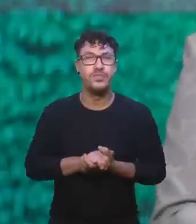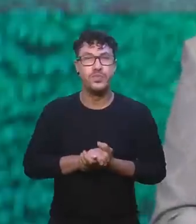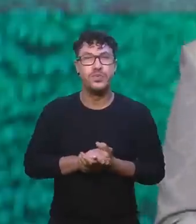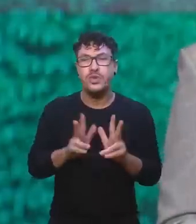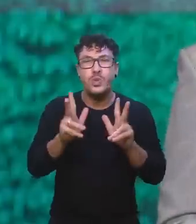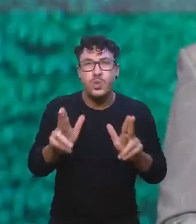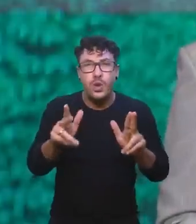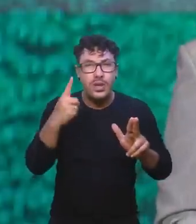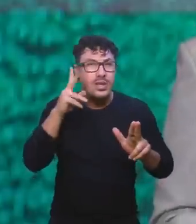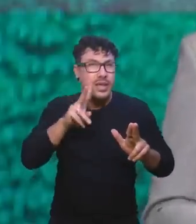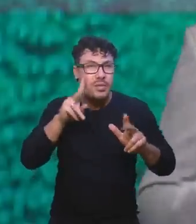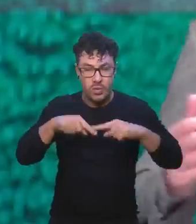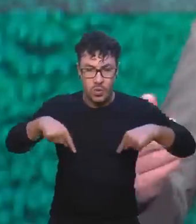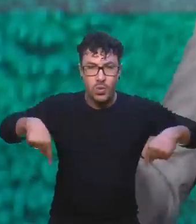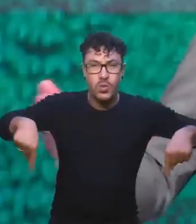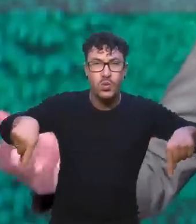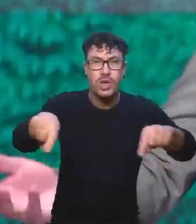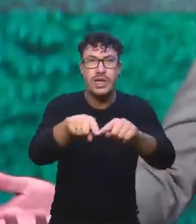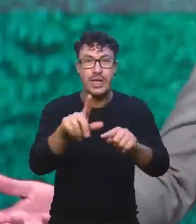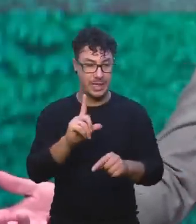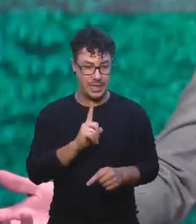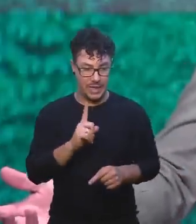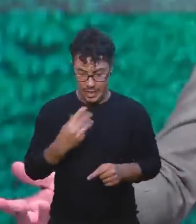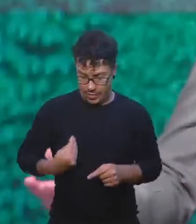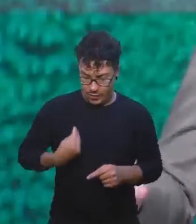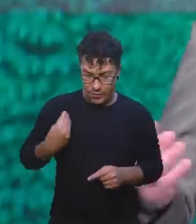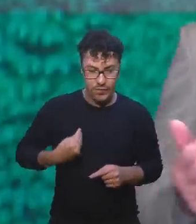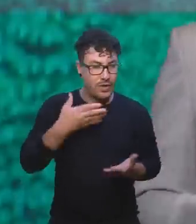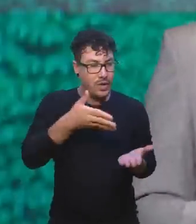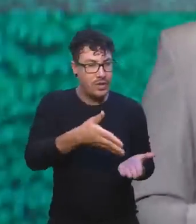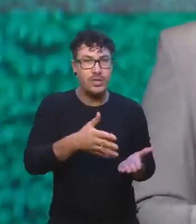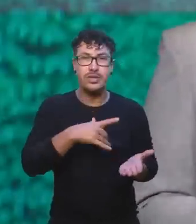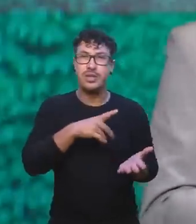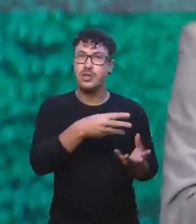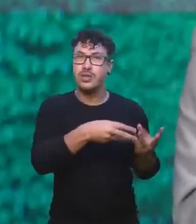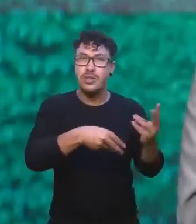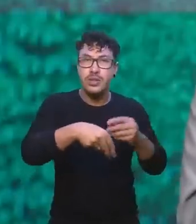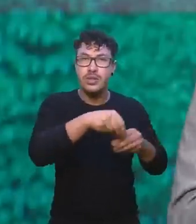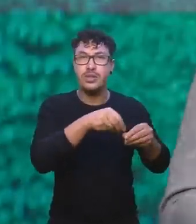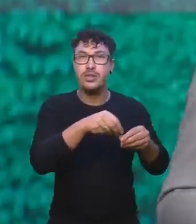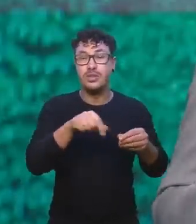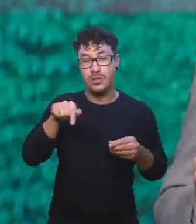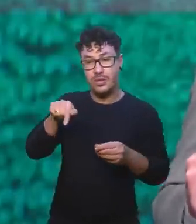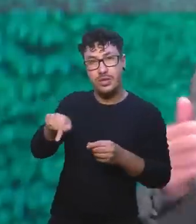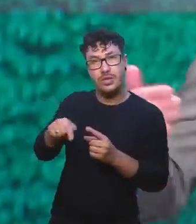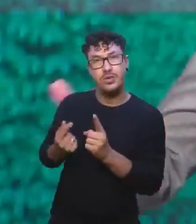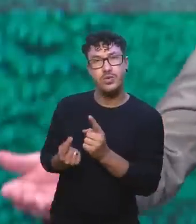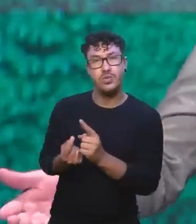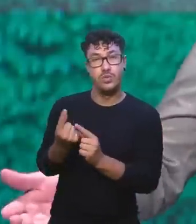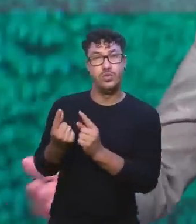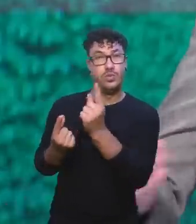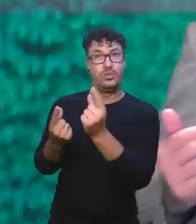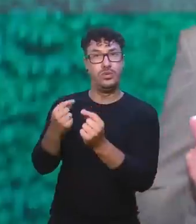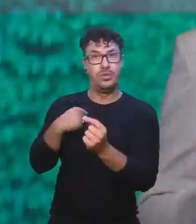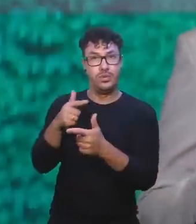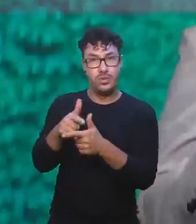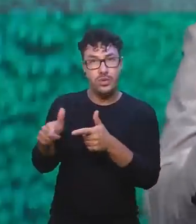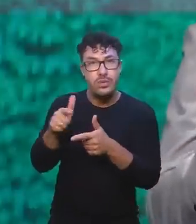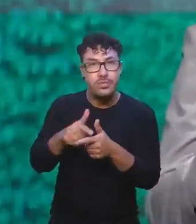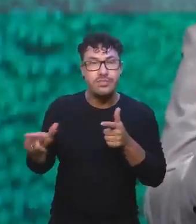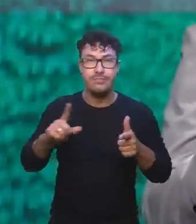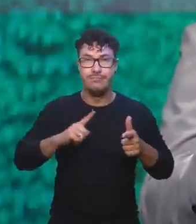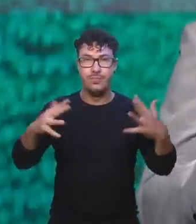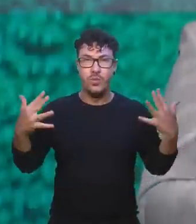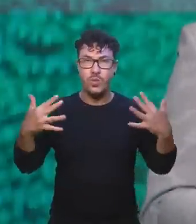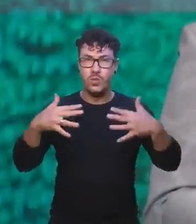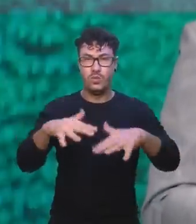como se fosse este campo da vida, este campo dos desafios, campo do aprendizado, campo da